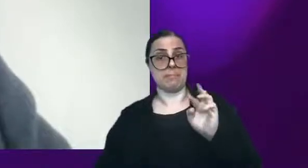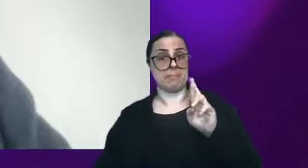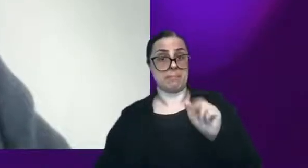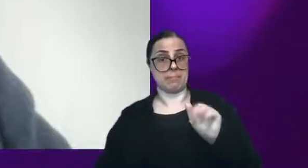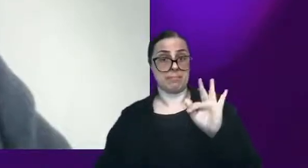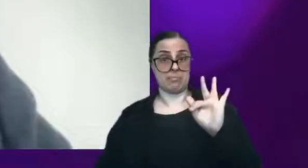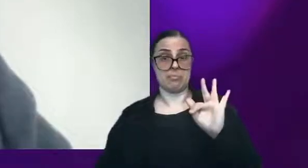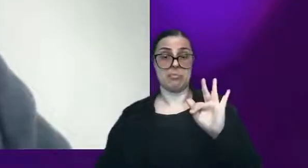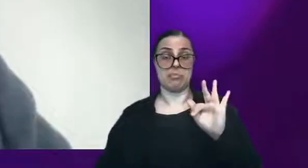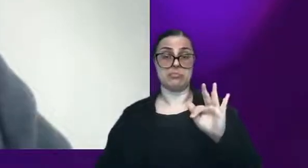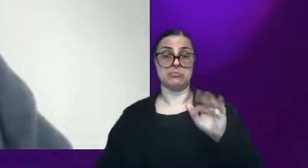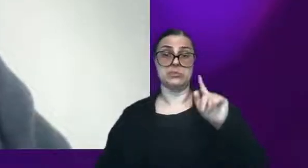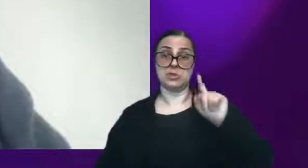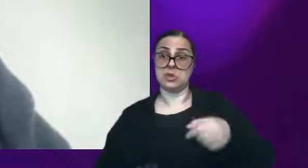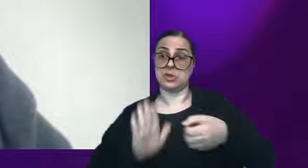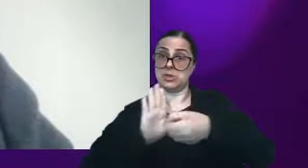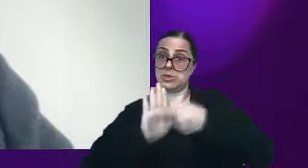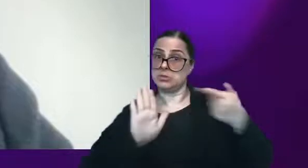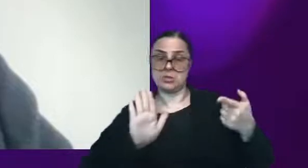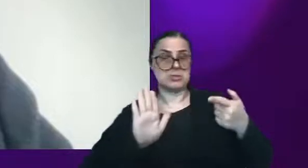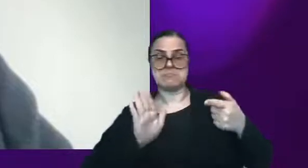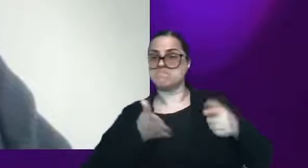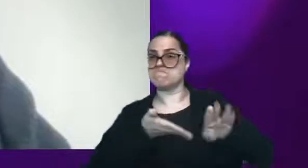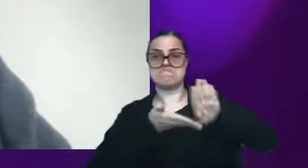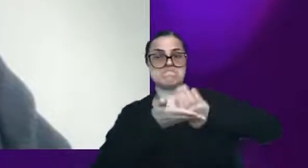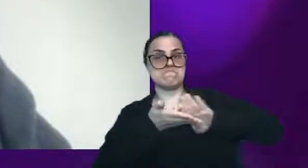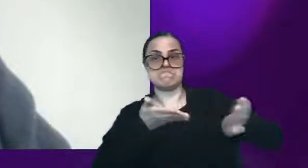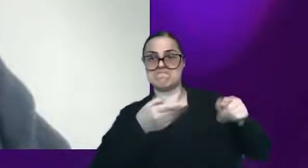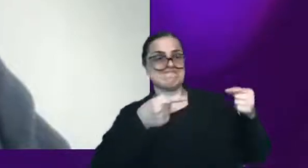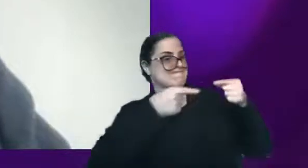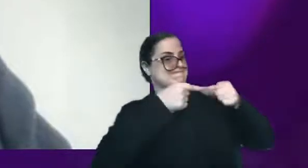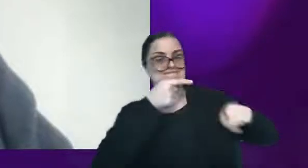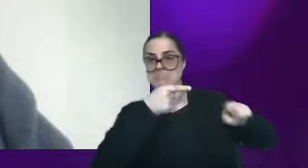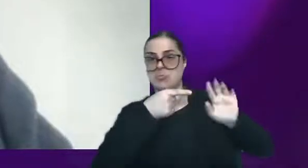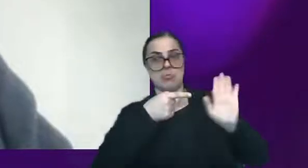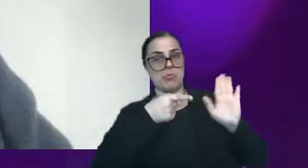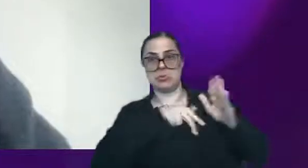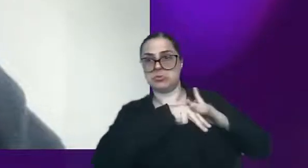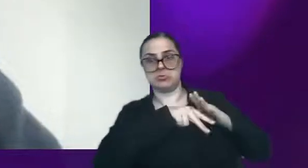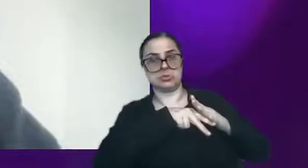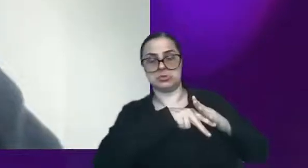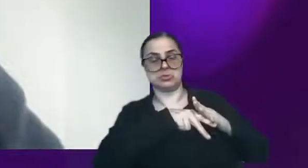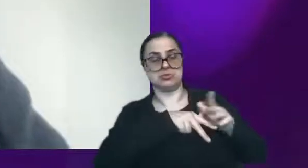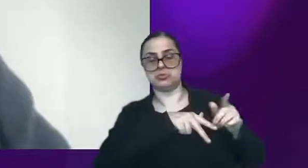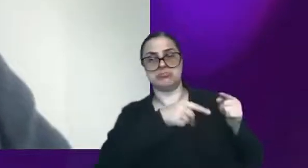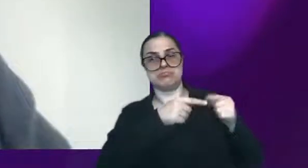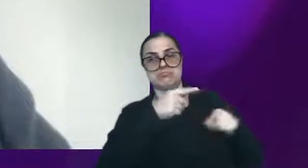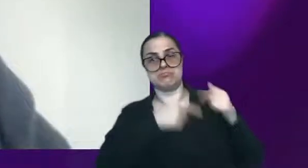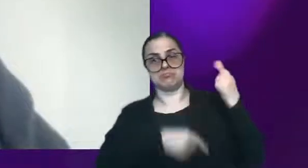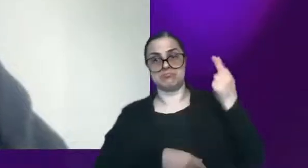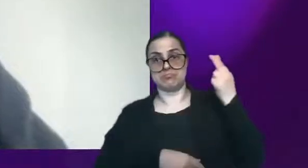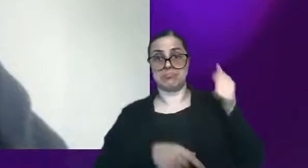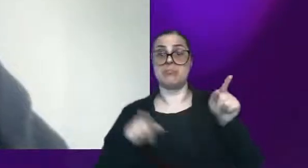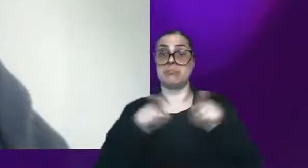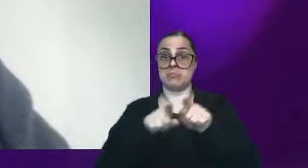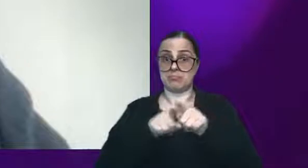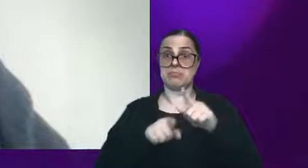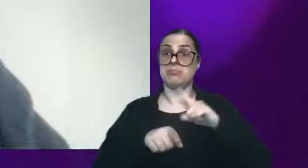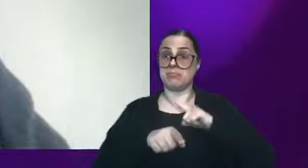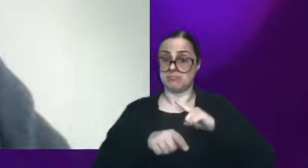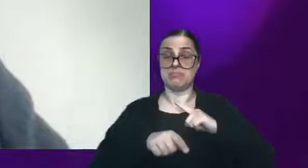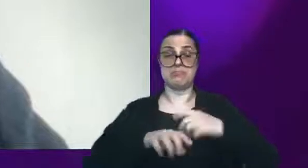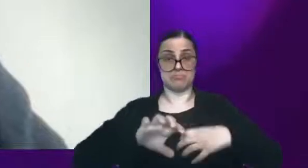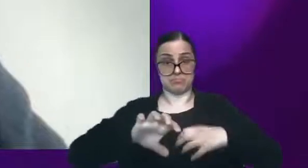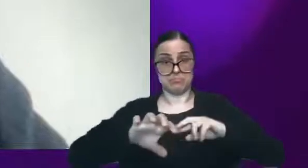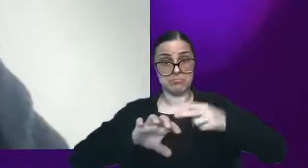é um critério de exclusão. É claro que estamos a falar de um número muito pequeno de doentes. Curiosamente, este mês transplantámos 2, mas tivemos